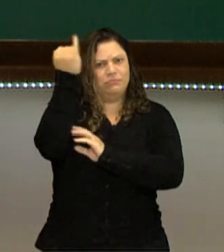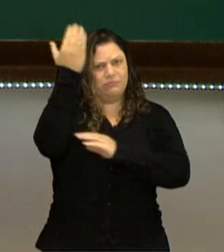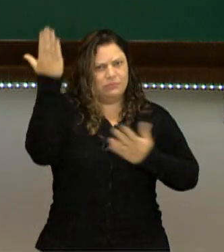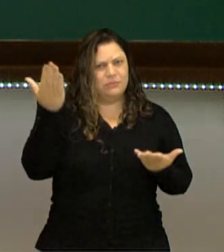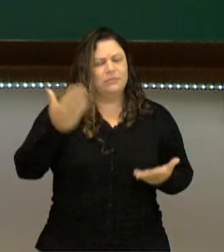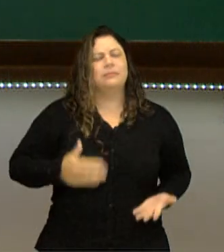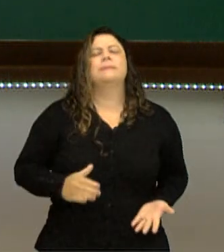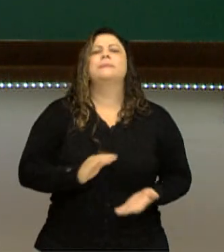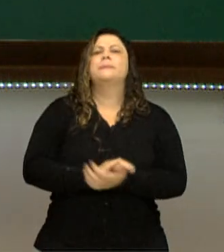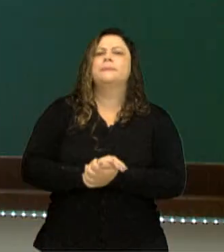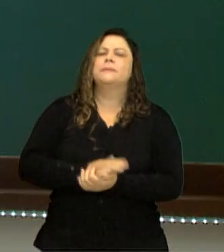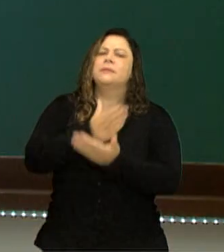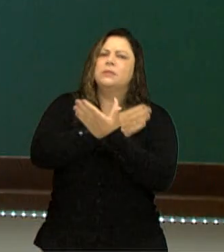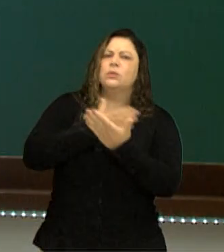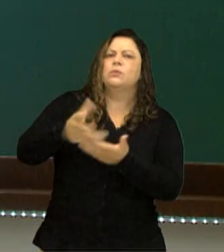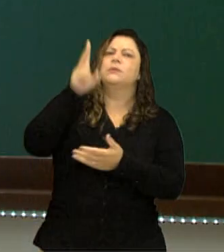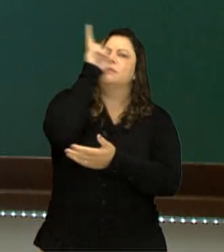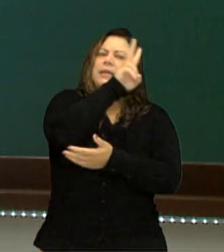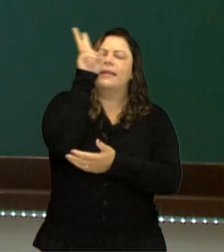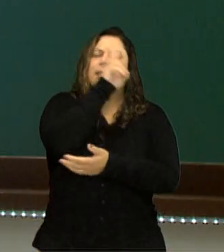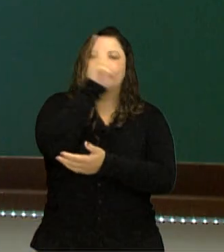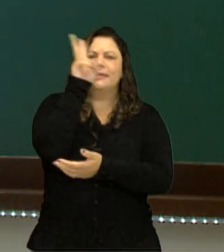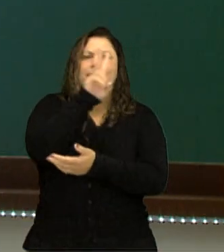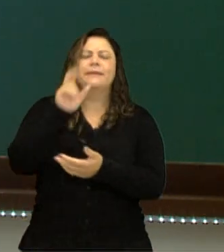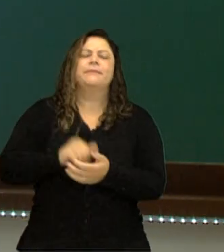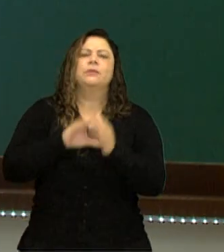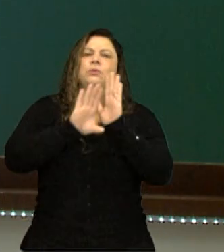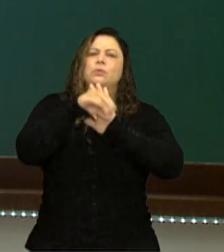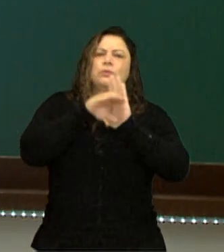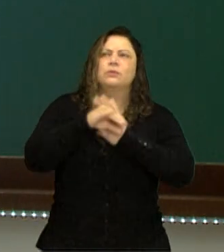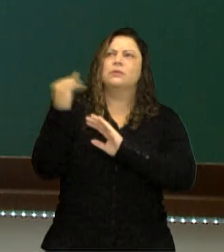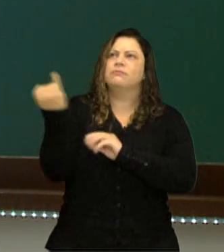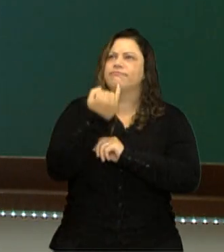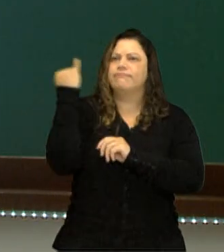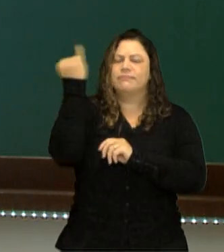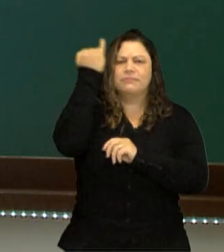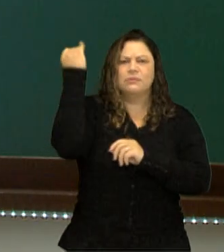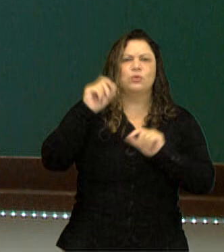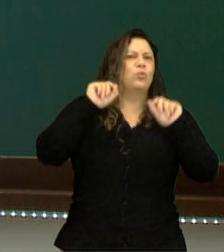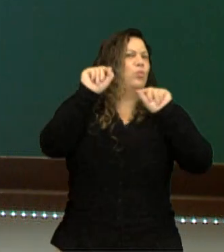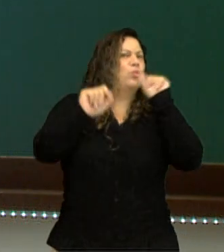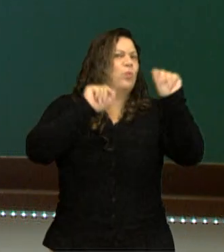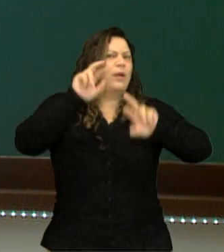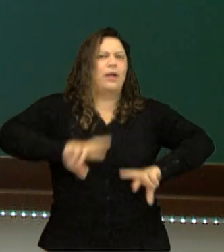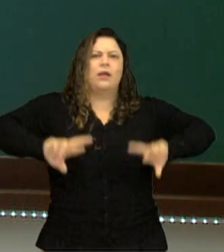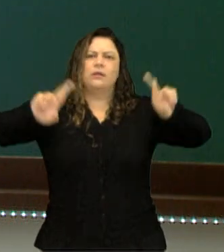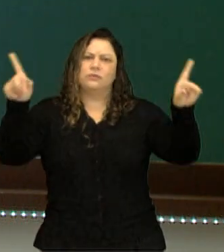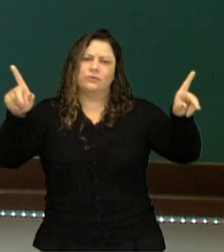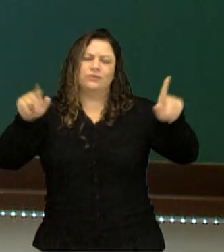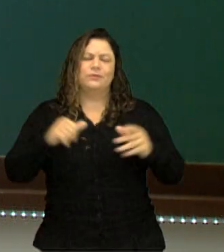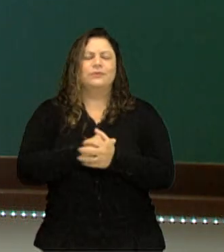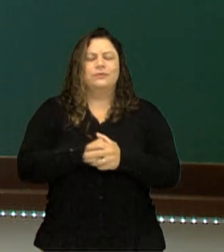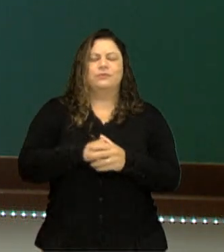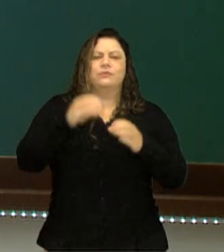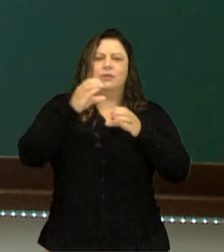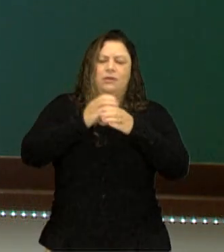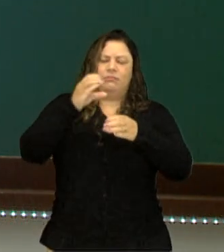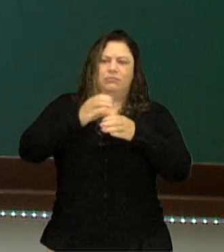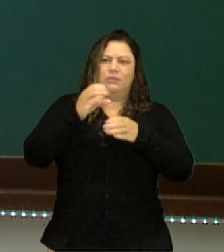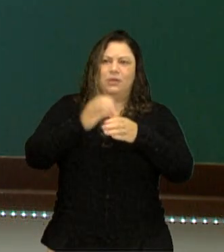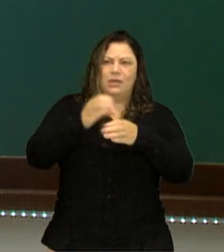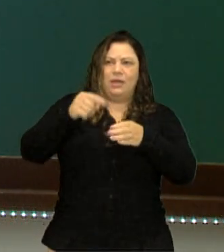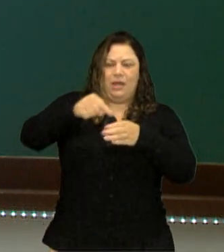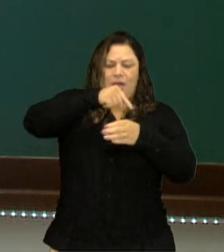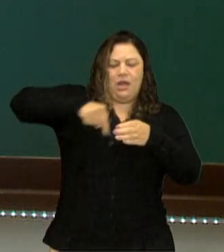vamos começar relembrando um conceito que é extremamente importante. Qual é a diferença entre um corpo redondo